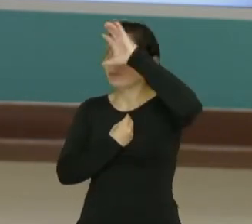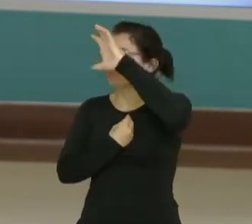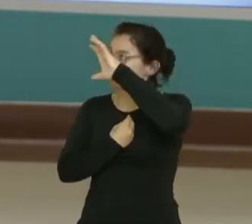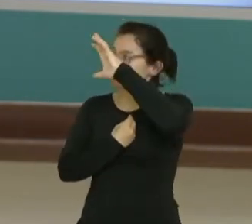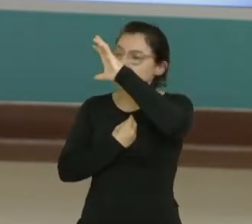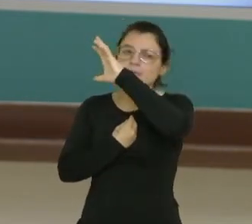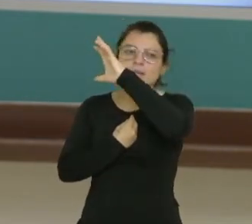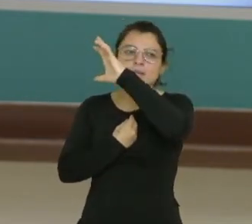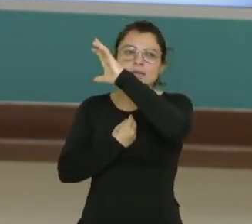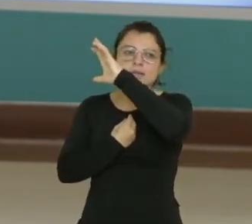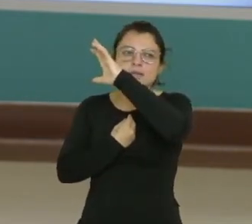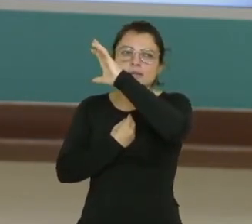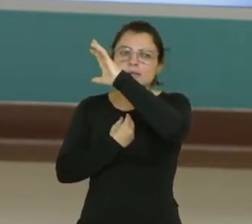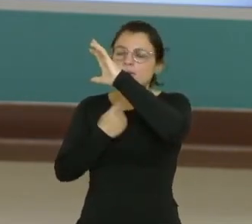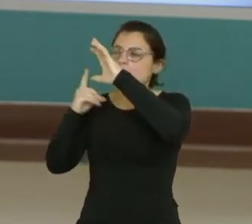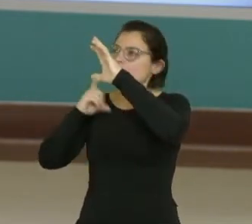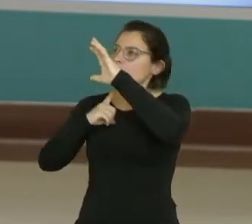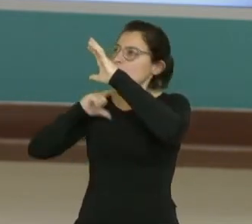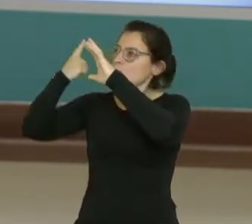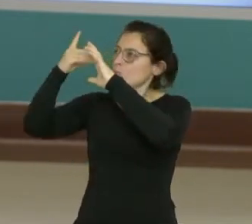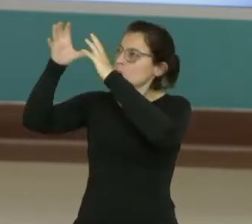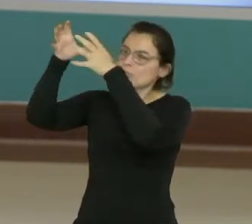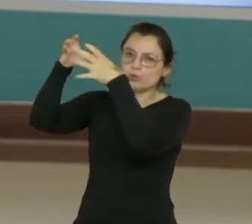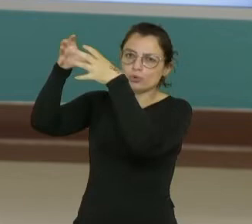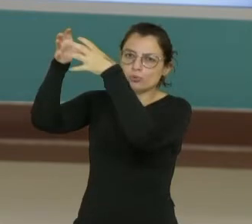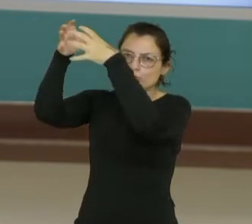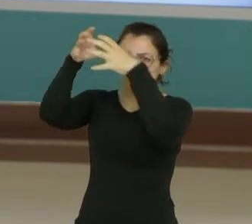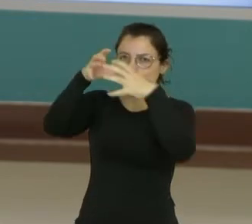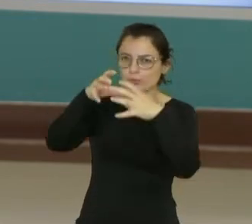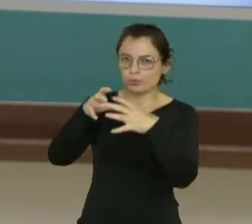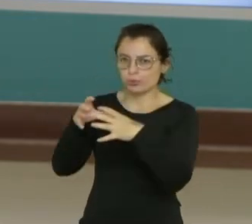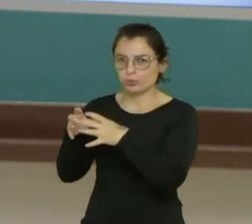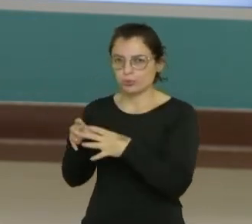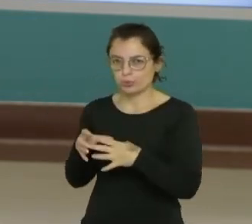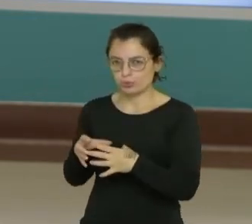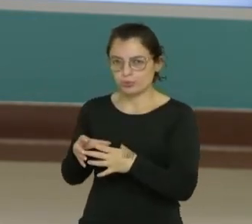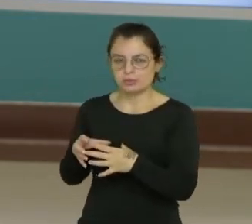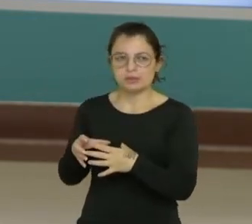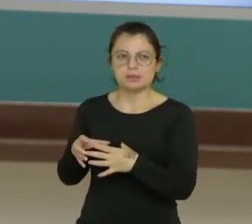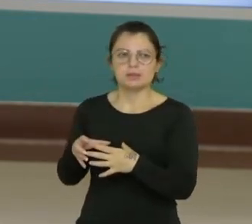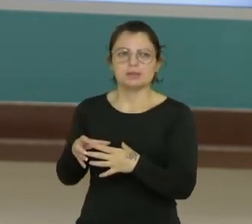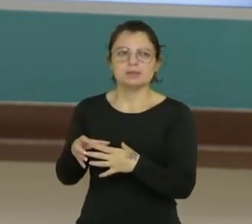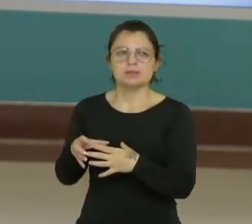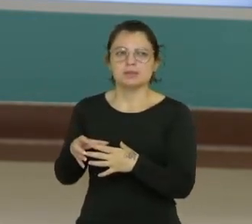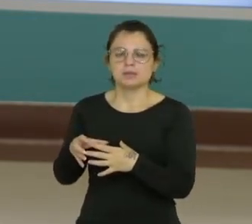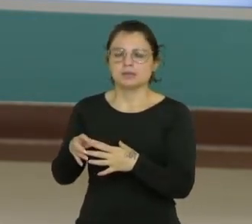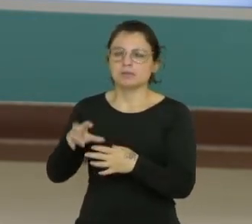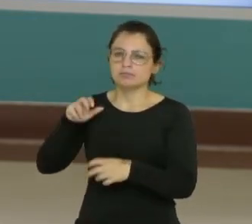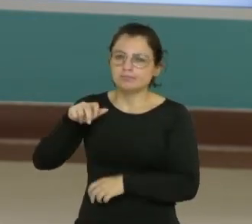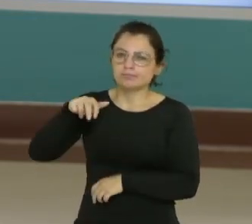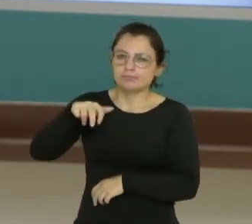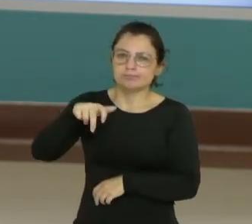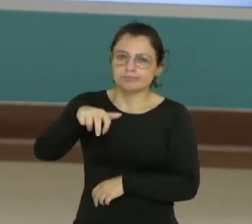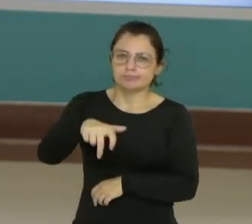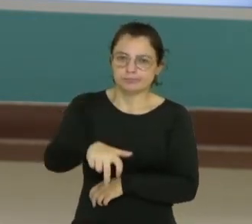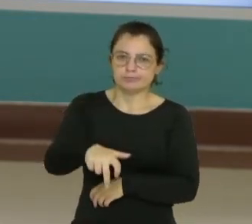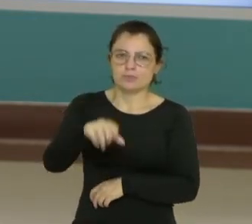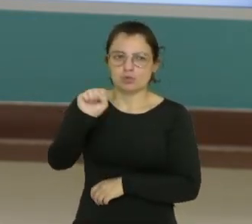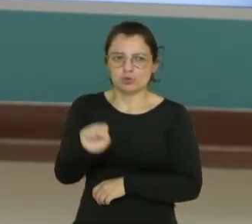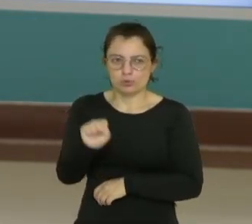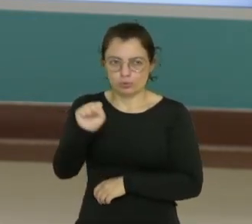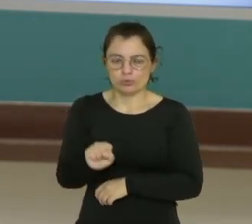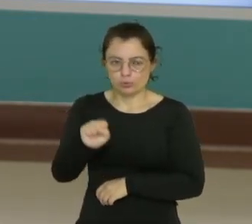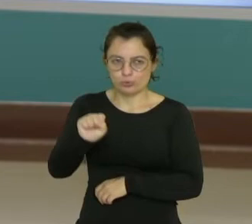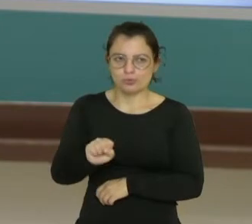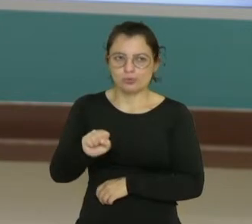Cristo. Um grupo vai migrar através dos rios, enfim, de trilhas que eles faziam para o sul,